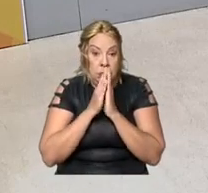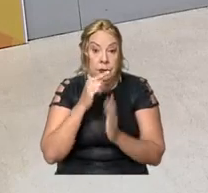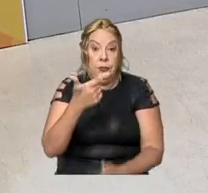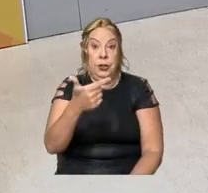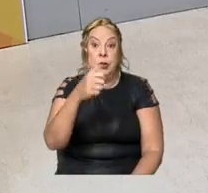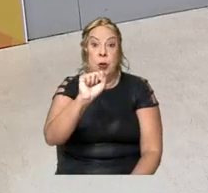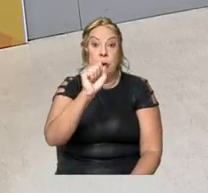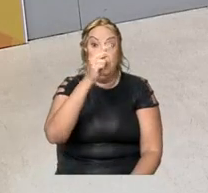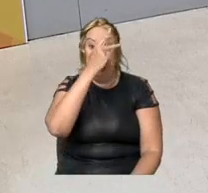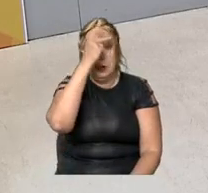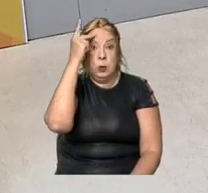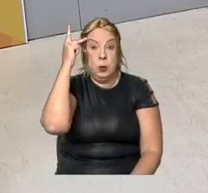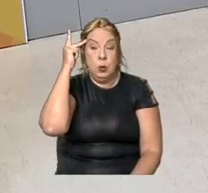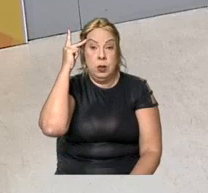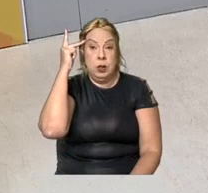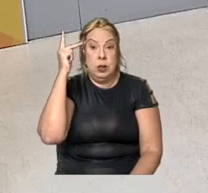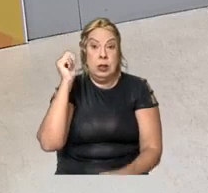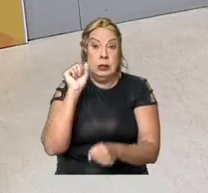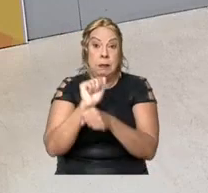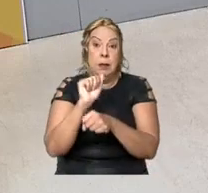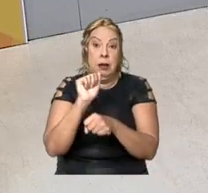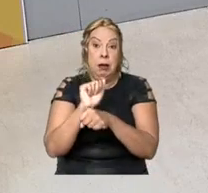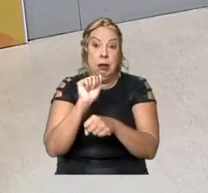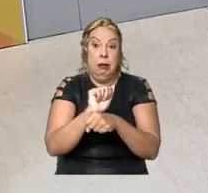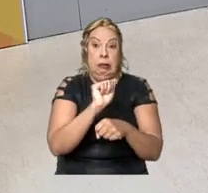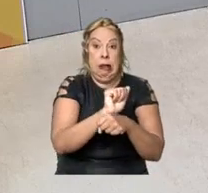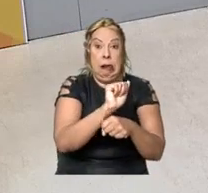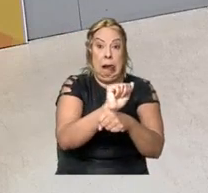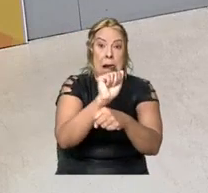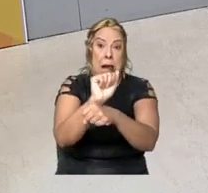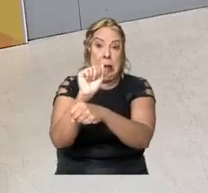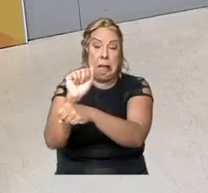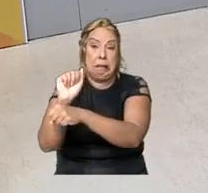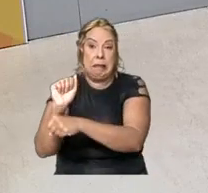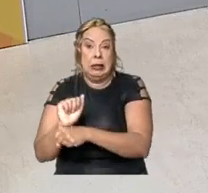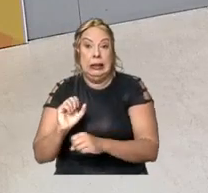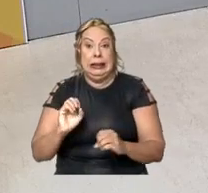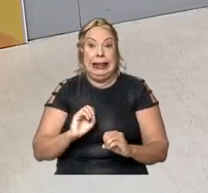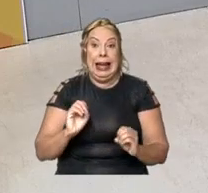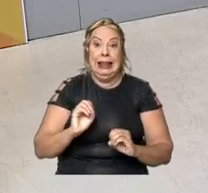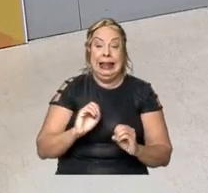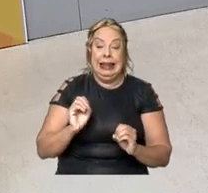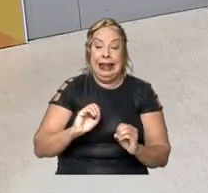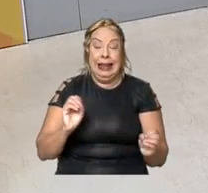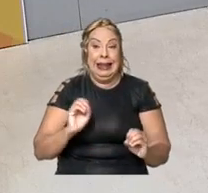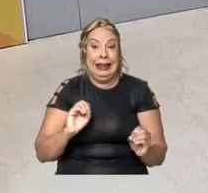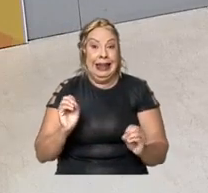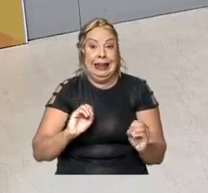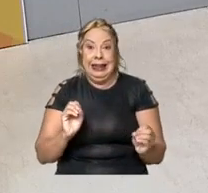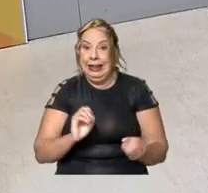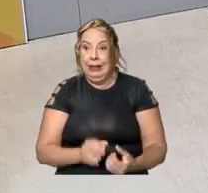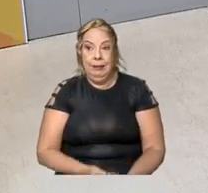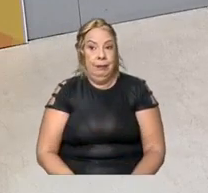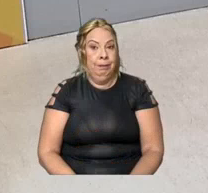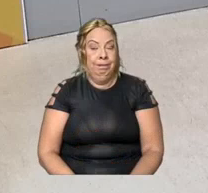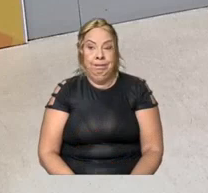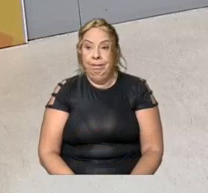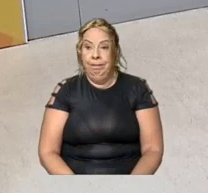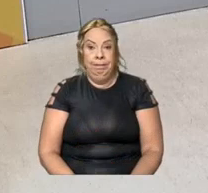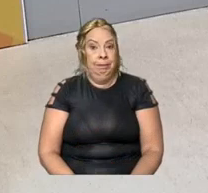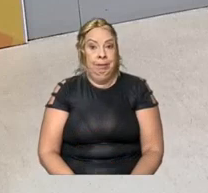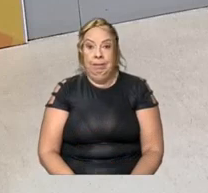28 títulos estão na expectativa, mas nada de sair aí esse prêmio